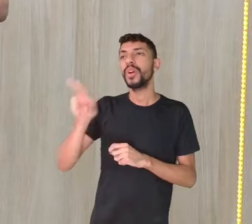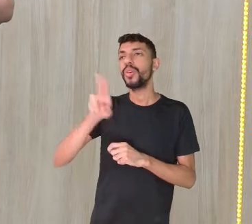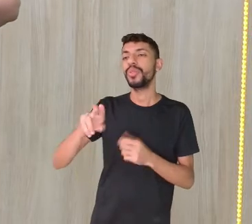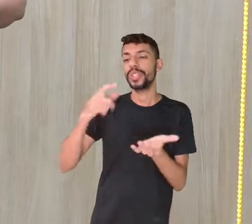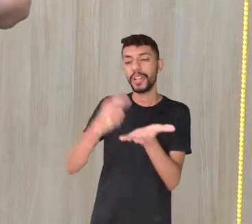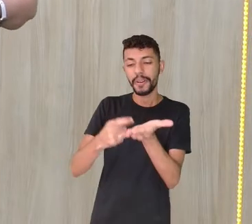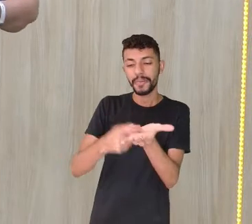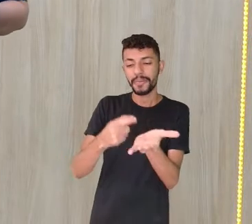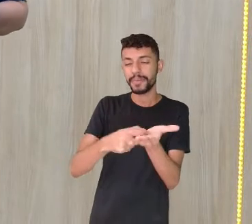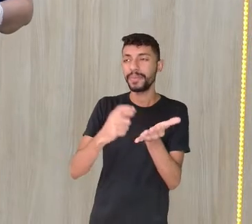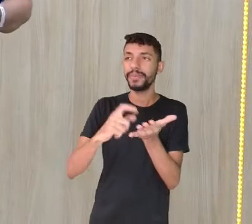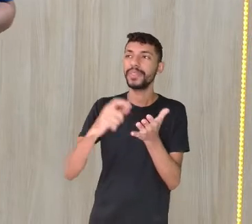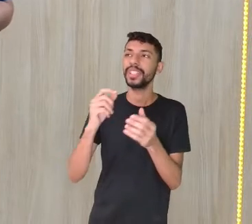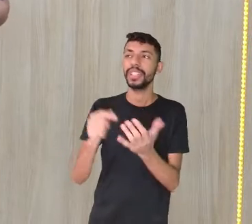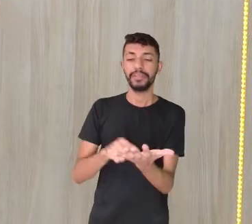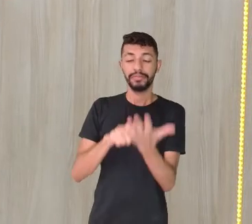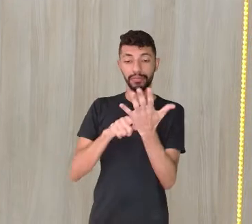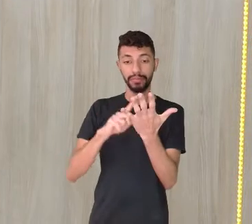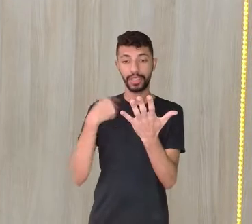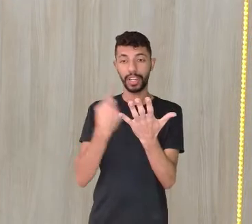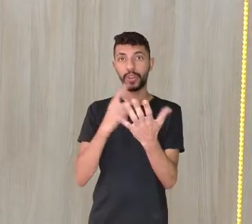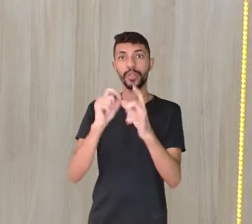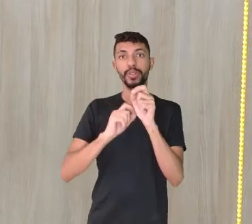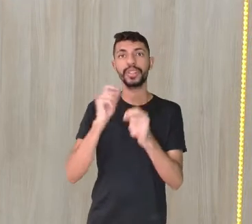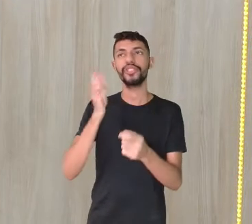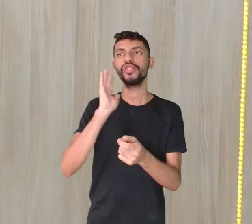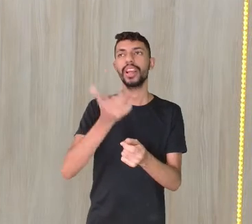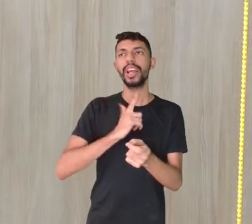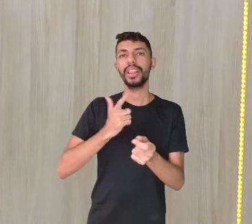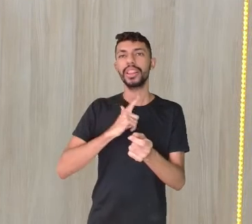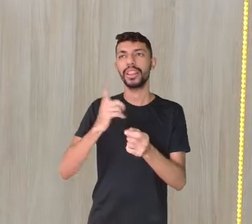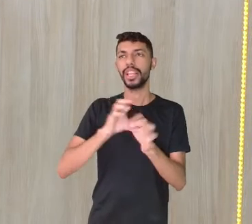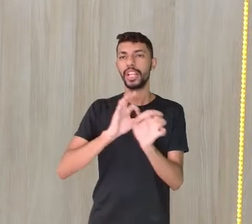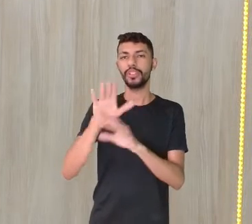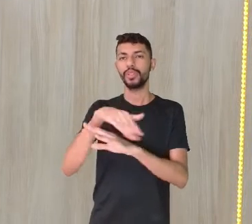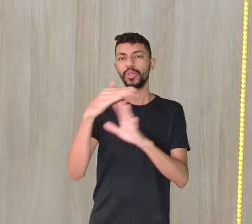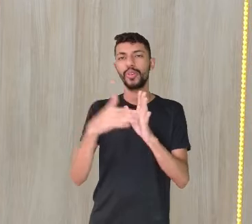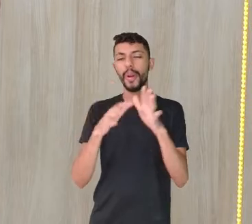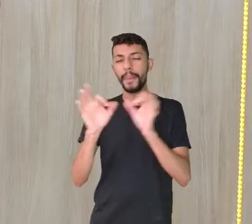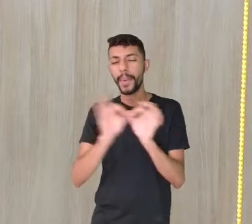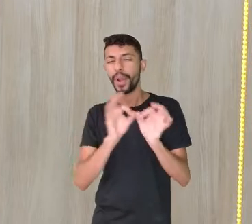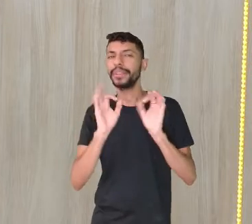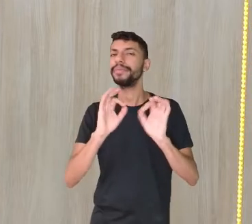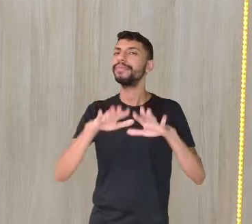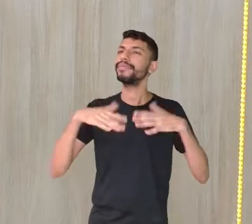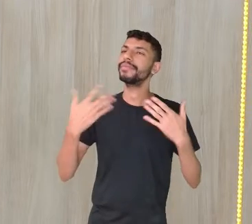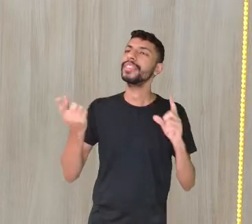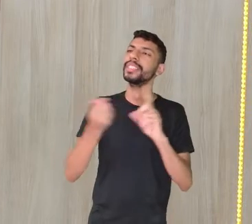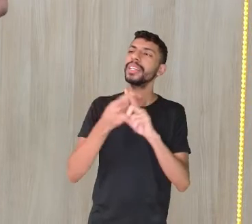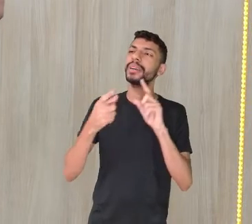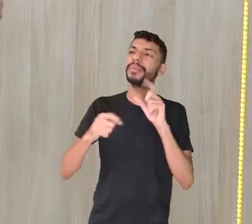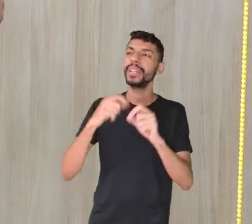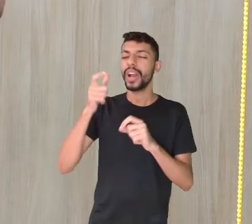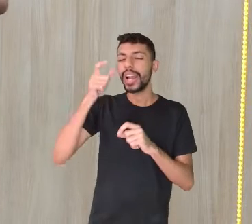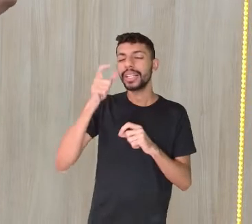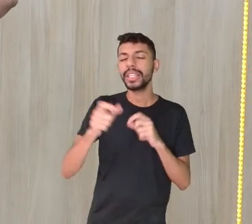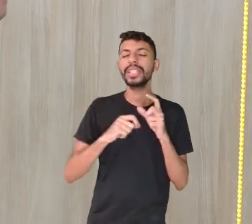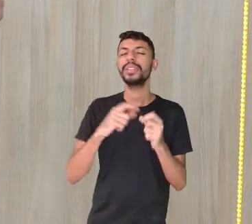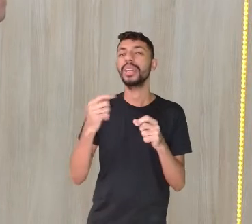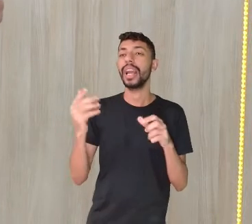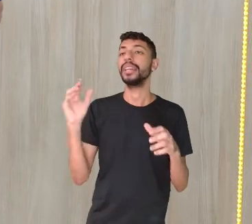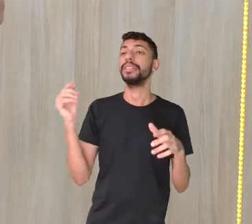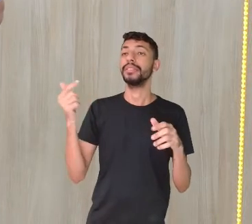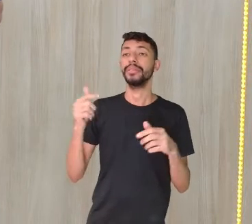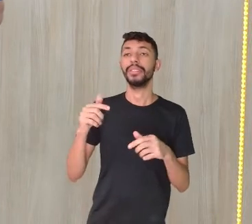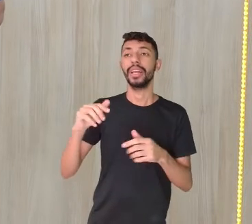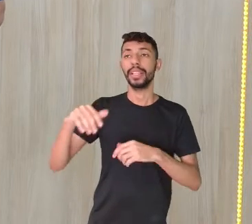desses aplicativos que apresentam para a gente um mapa preciso. É tão interessante, pessoal. Até um buraco na rua, esses